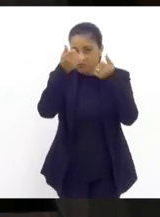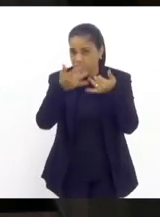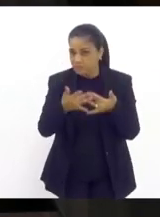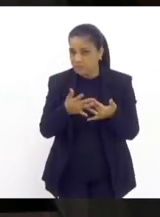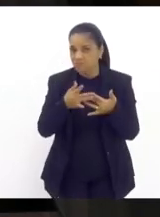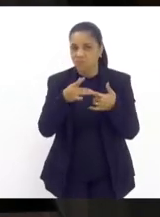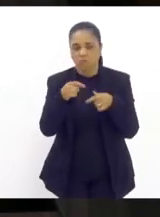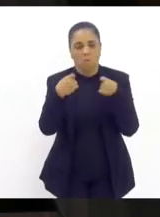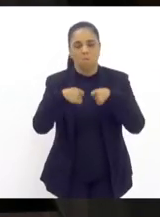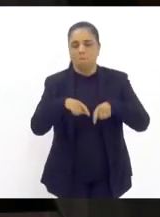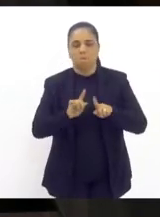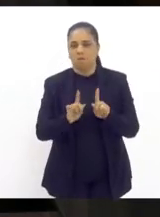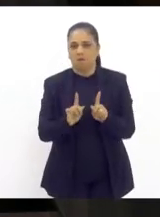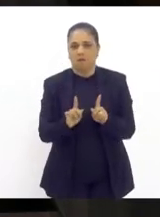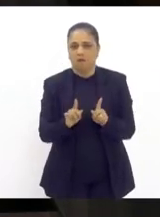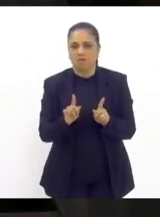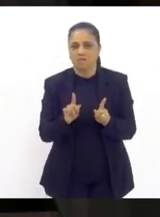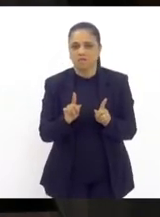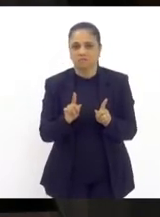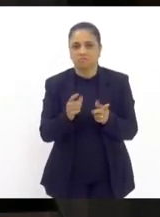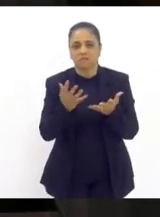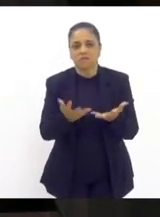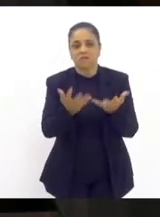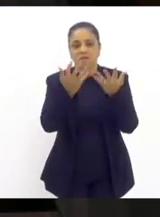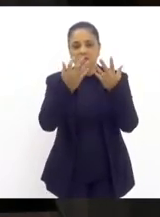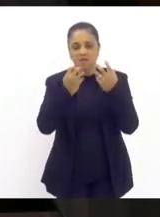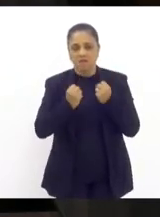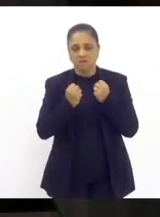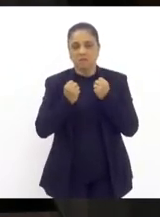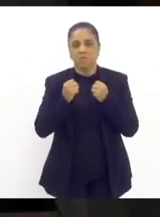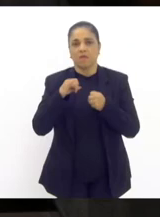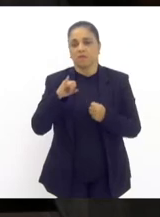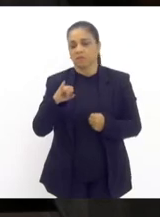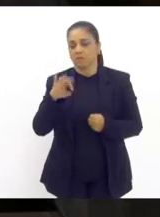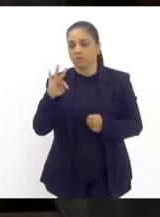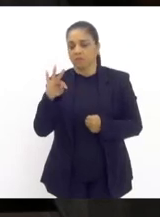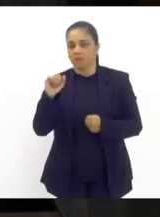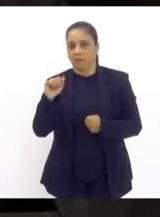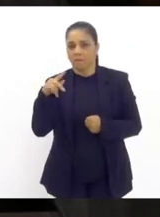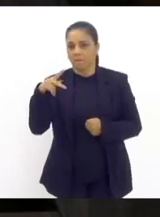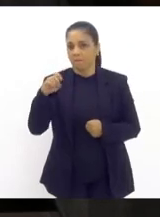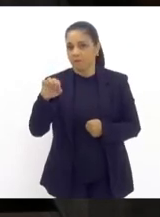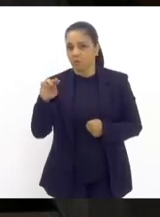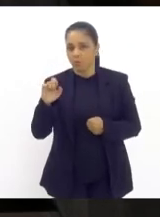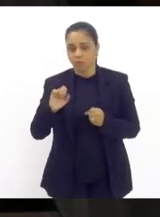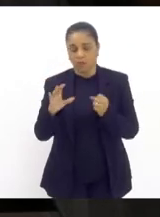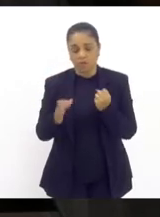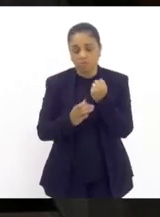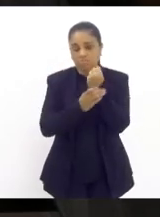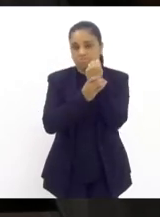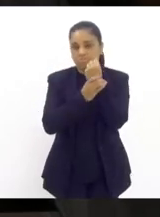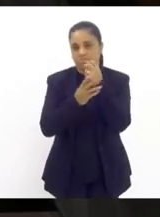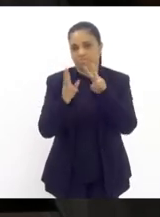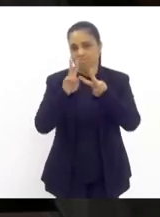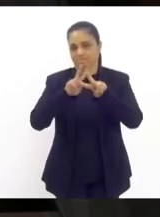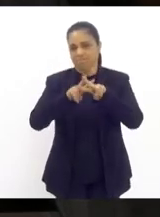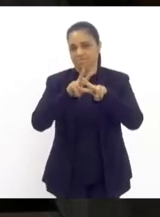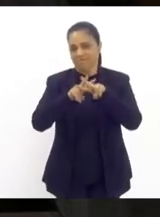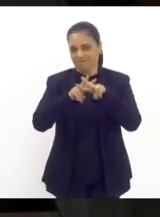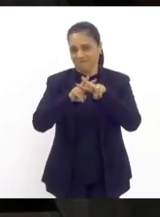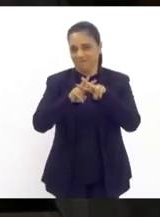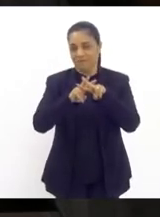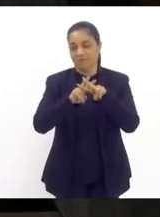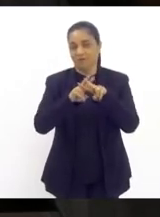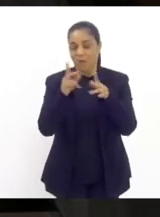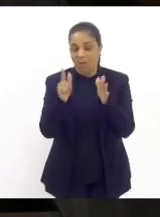não merece receber na nossa região um presídio de segurança máxima inclusive Como diz